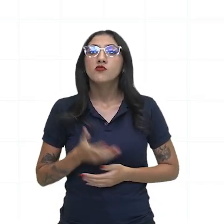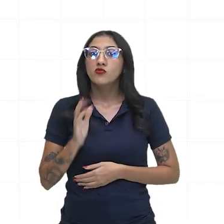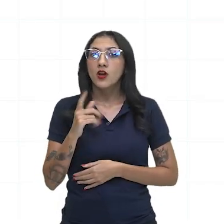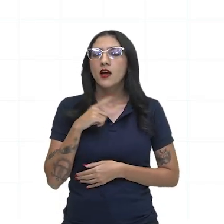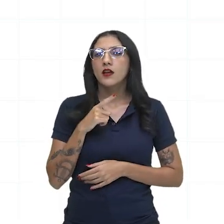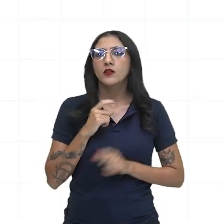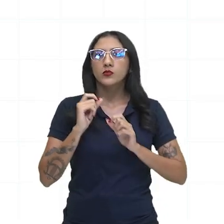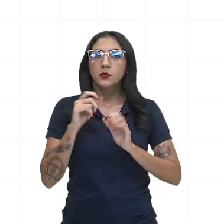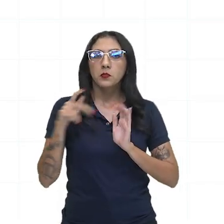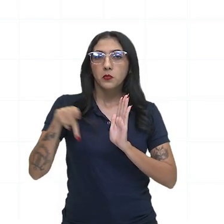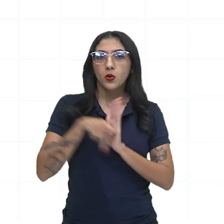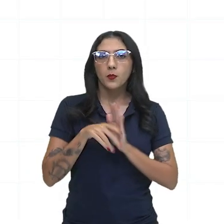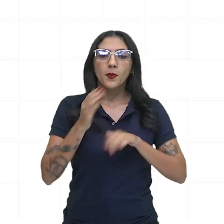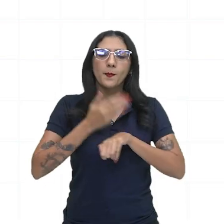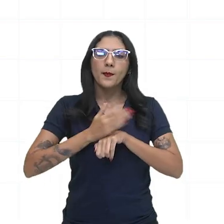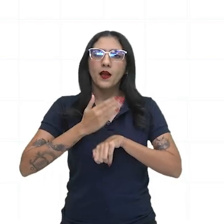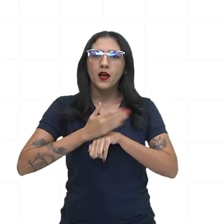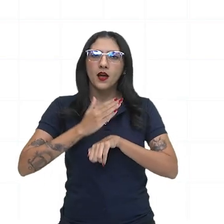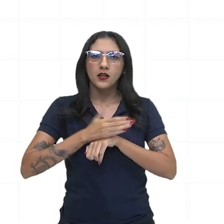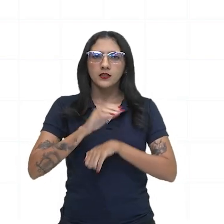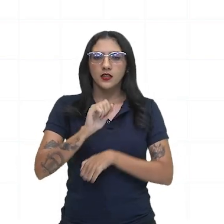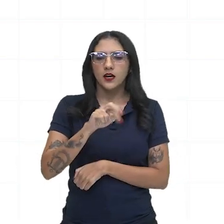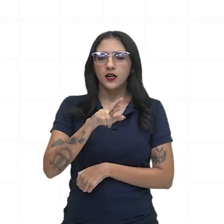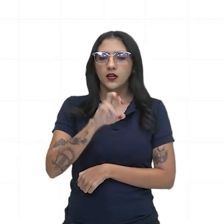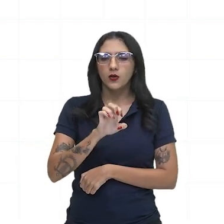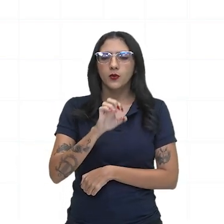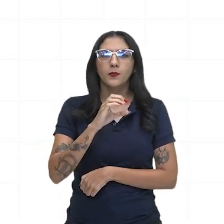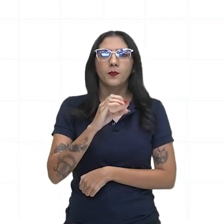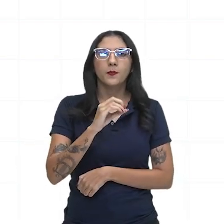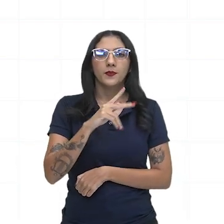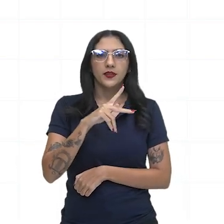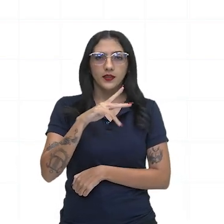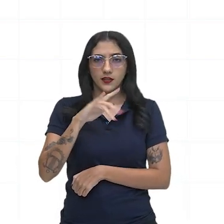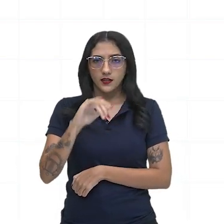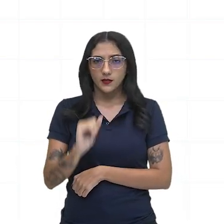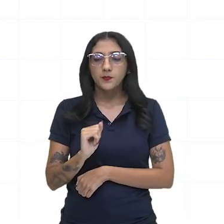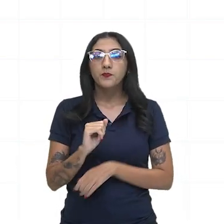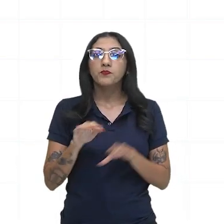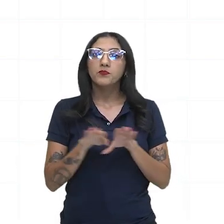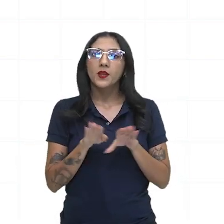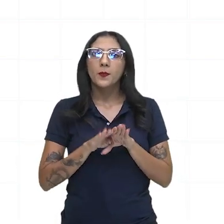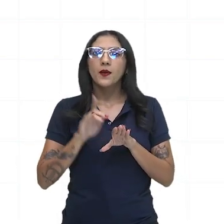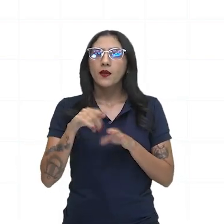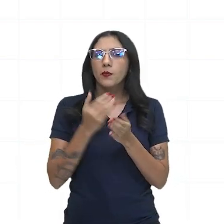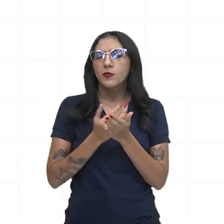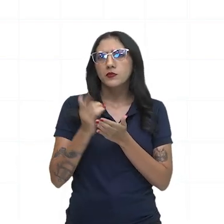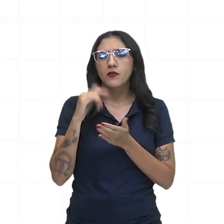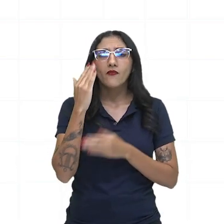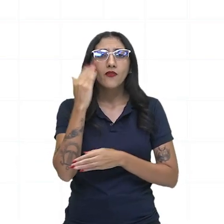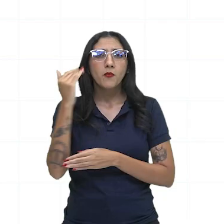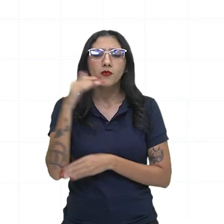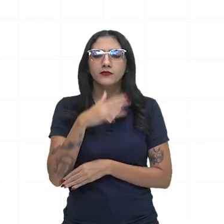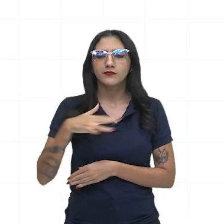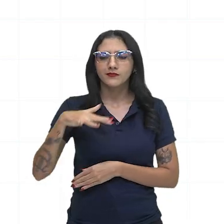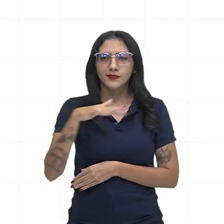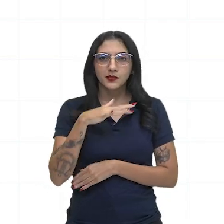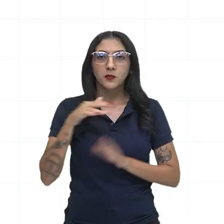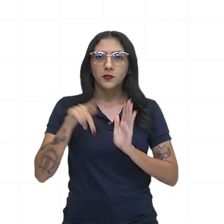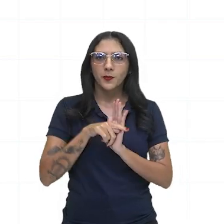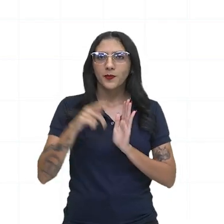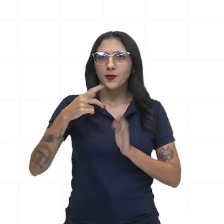1980 aproximadamente, já sendo referidos como ginástica aeróbica ou aeróbia, e